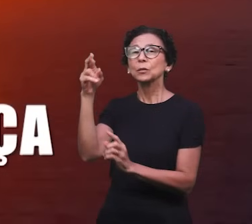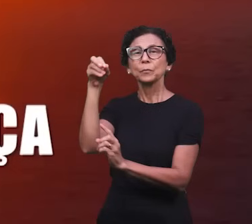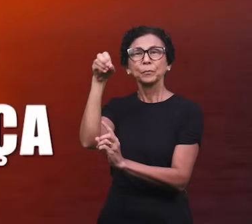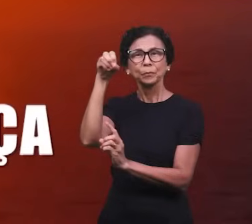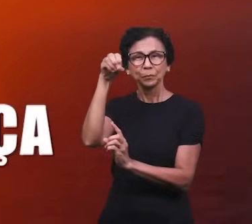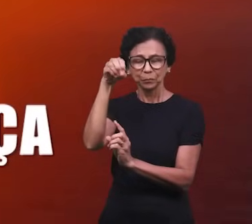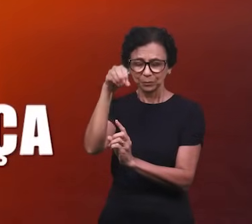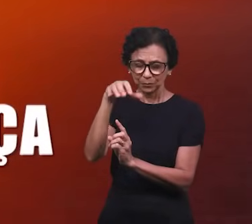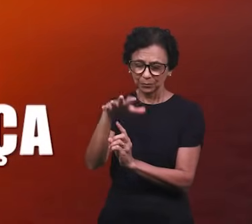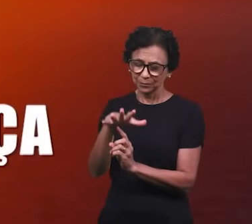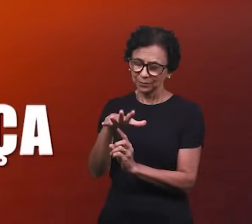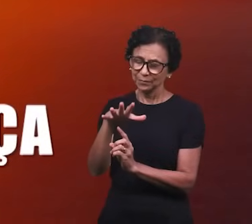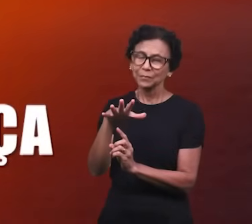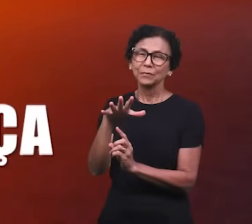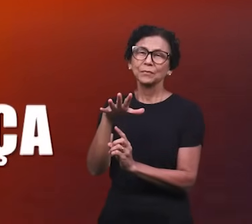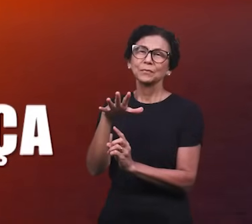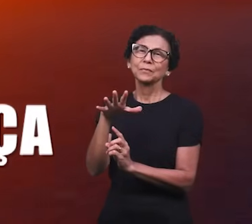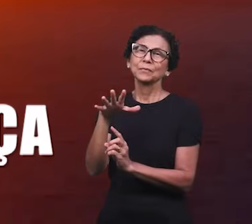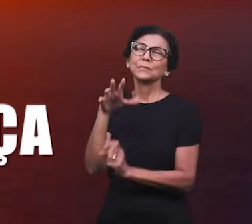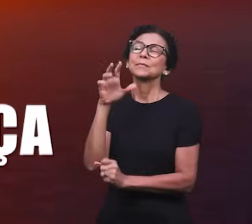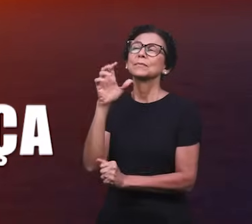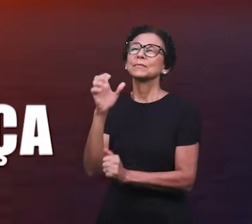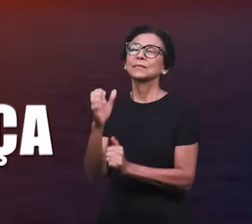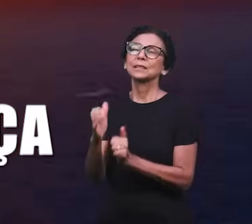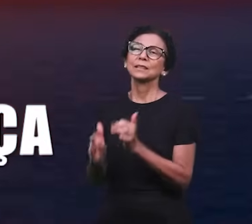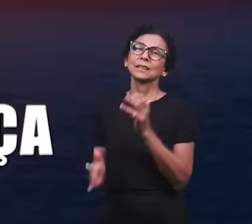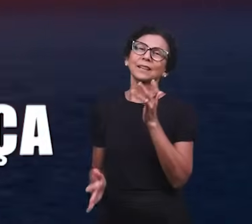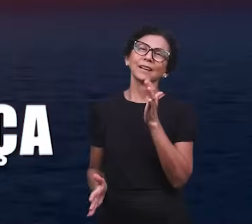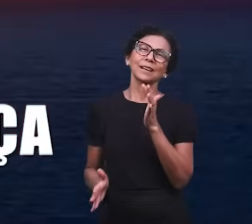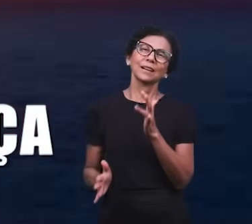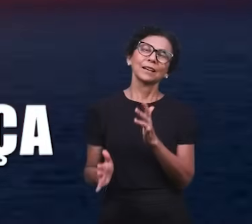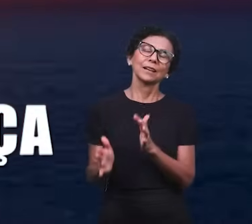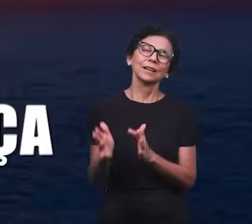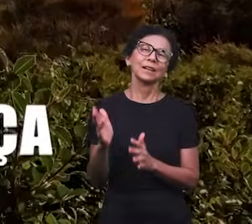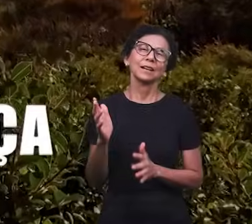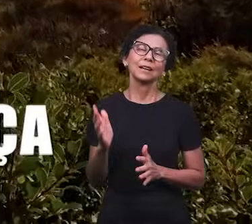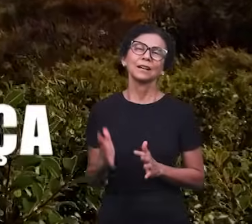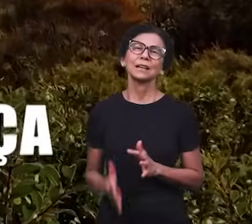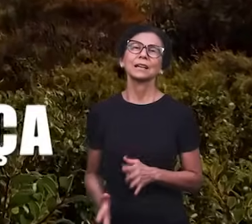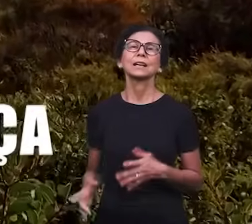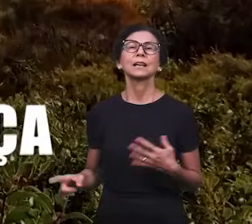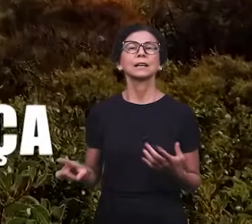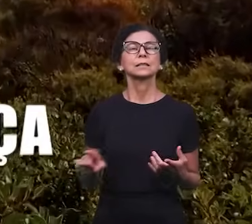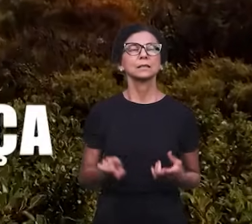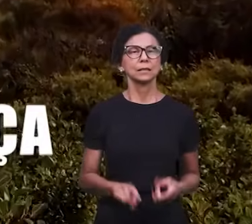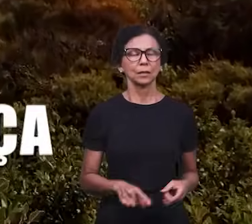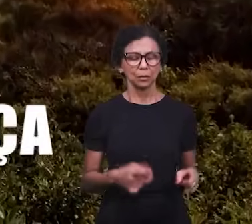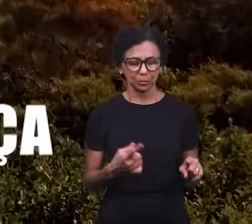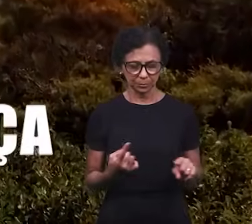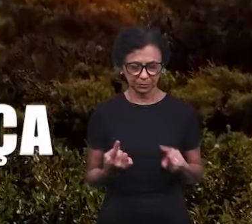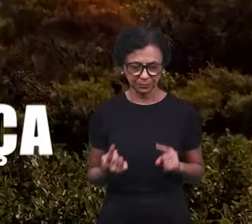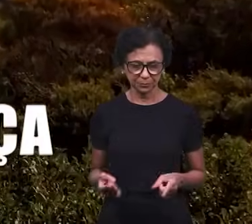Seja sobre nós a tua graça.